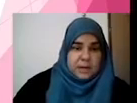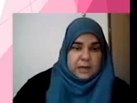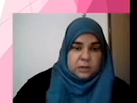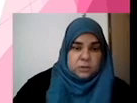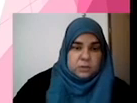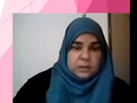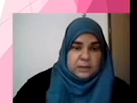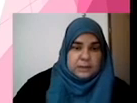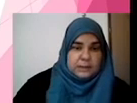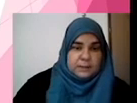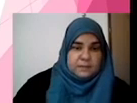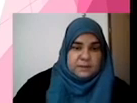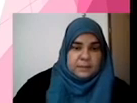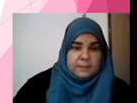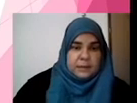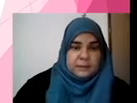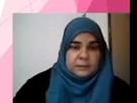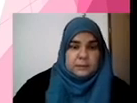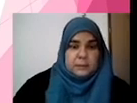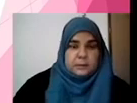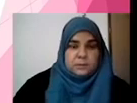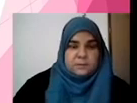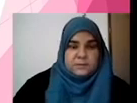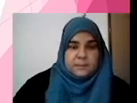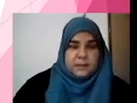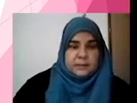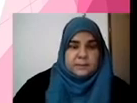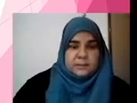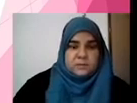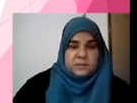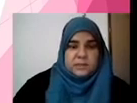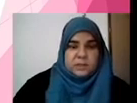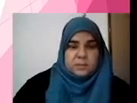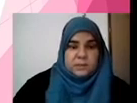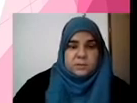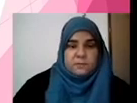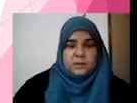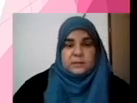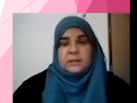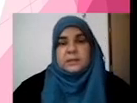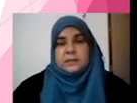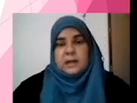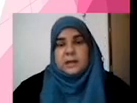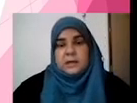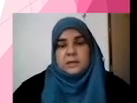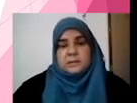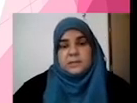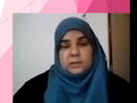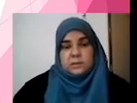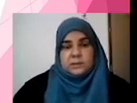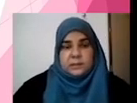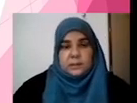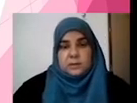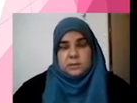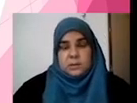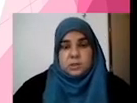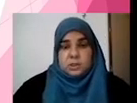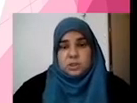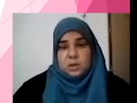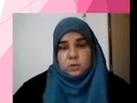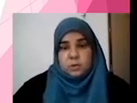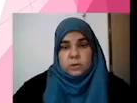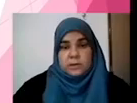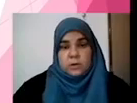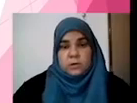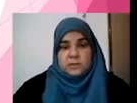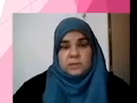de baixo, ele também vale beta. Então, se eu fizer beta mais 27 mais 90, tem que dar 180 graus. Então, aqui a gente